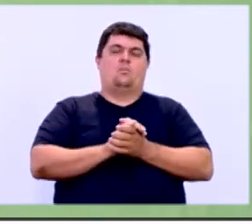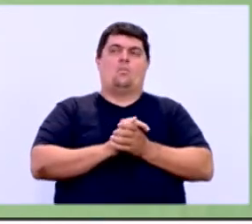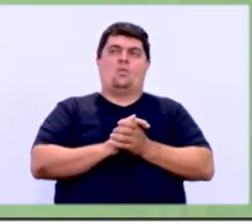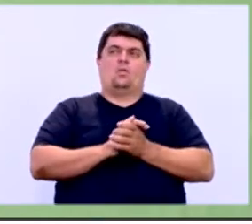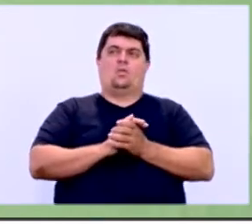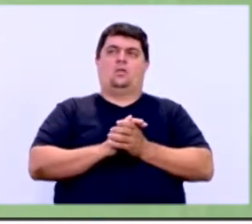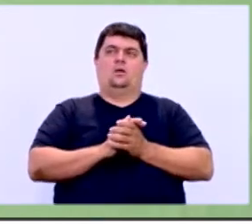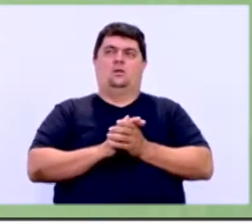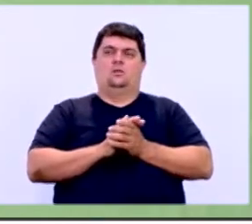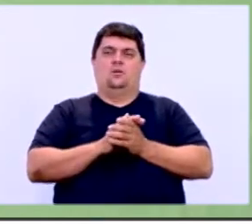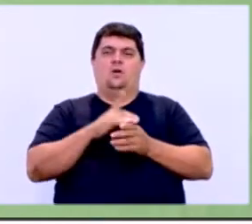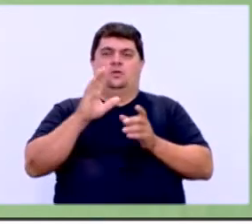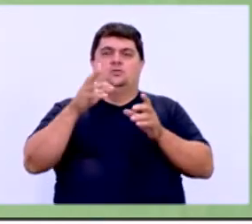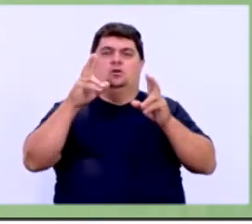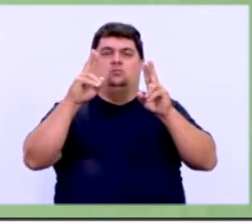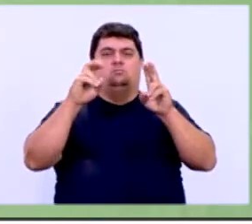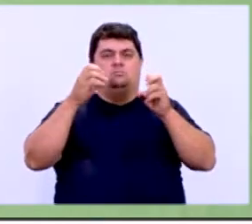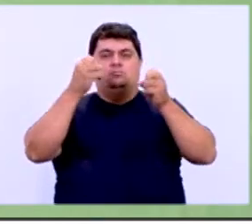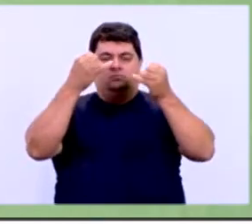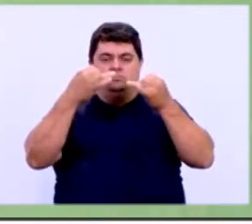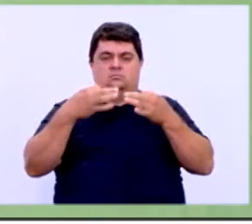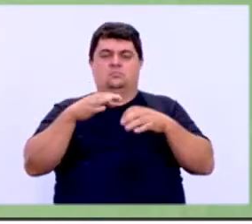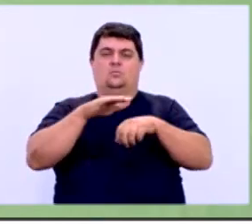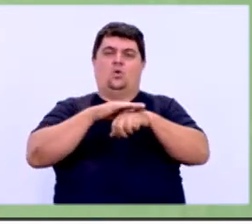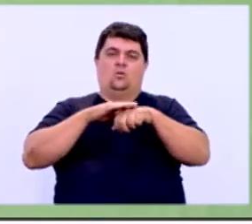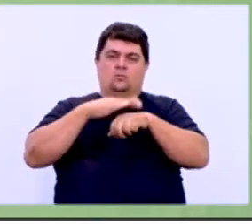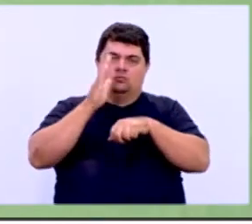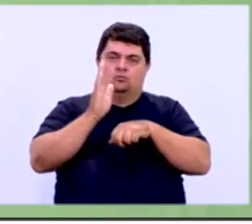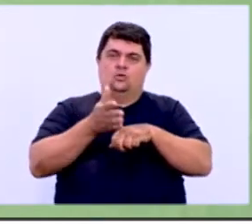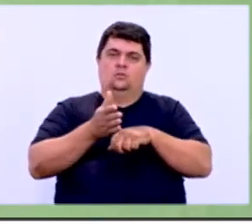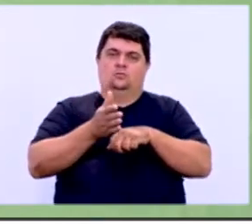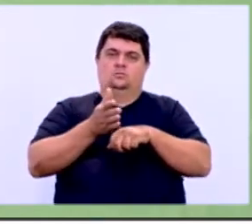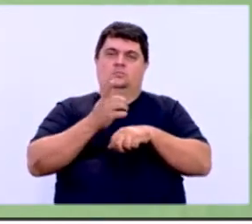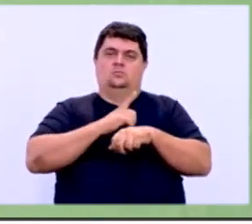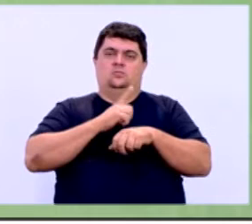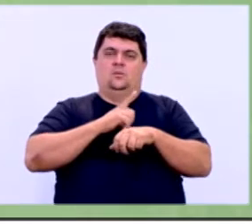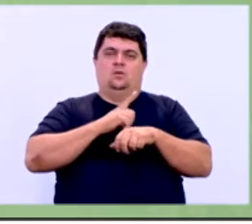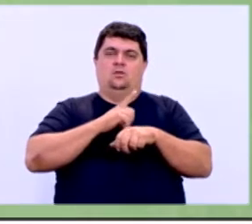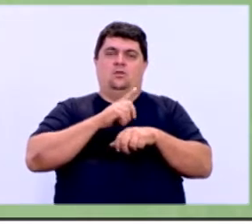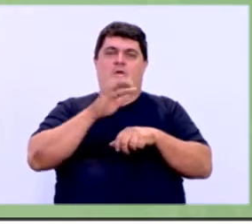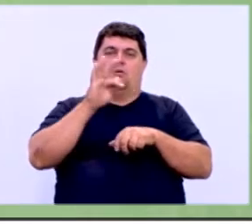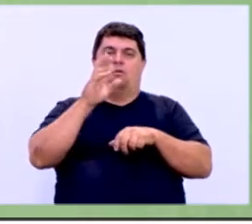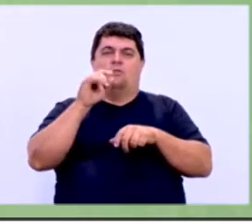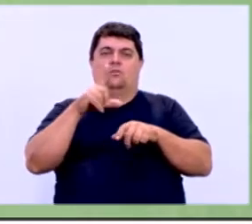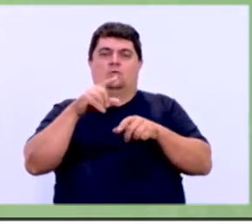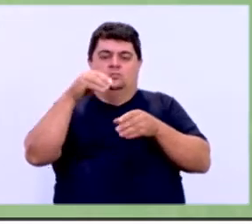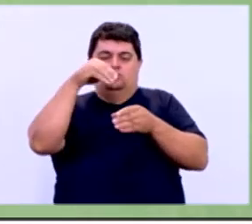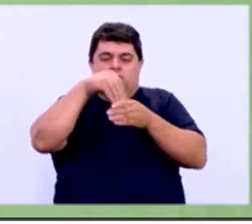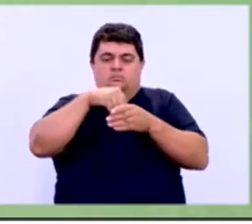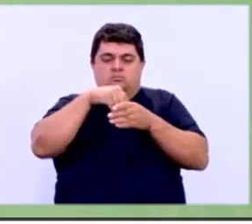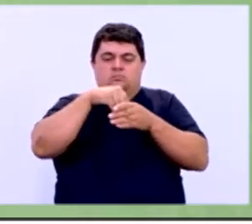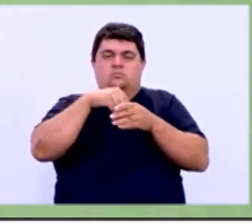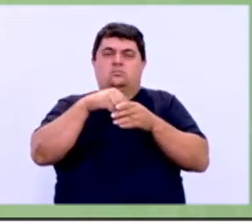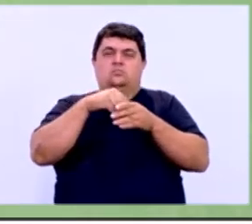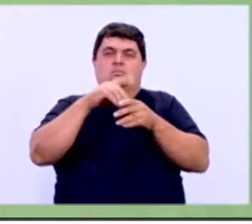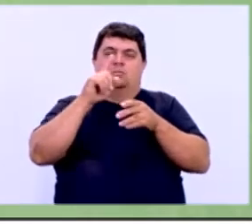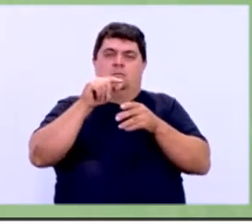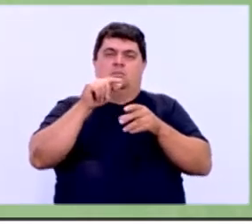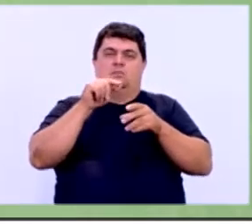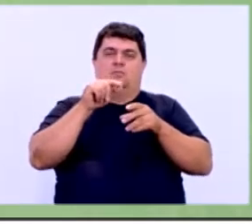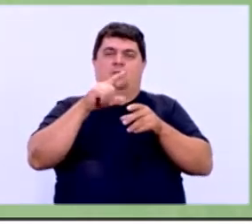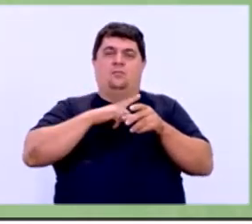foi como nós comentamos, debatemos aqui na nossa aula, que as fontes internas de financiamento, elas